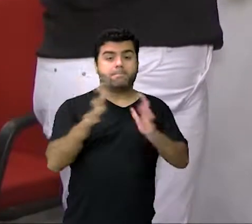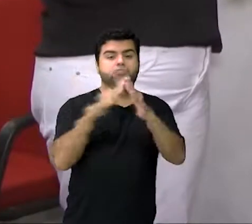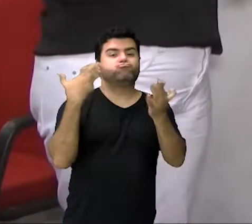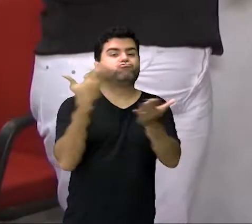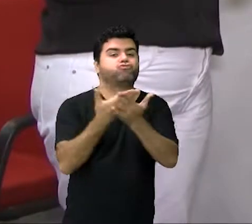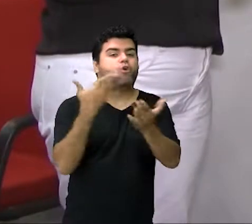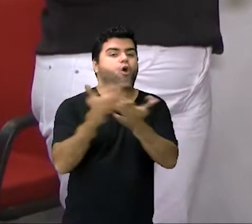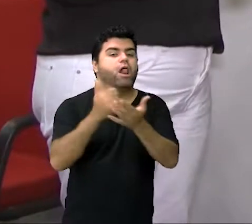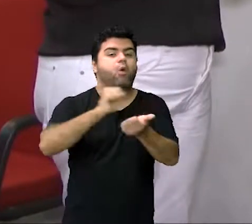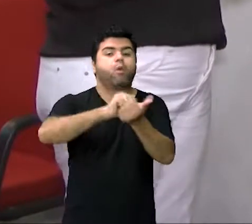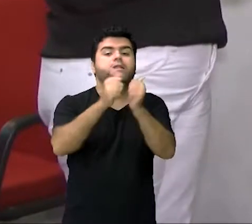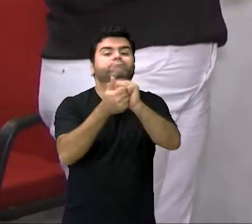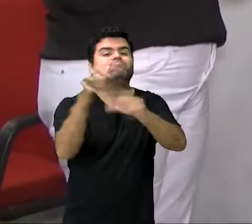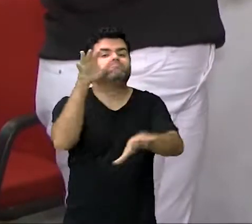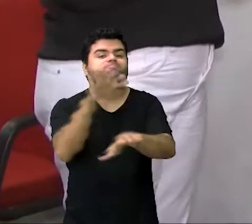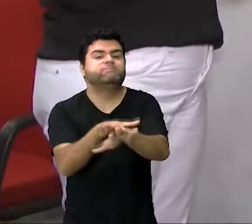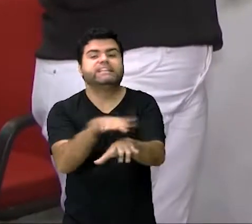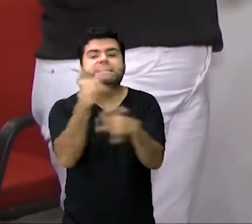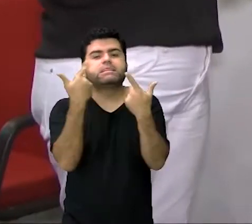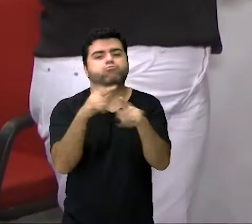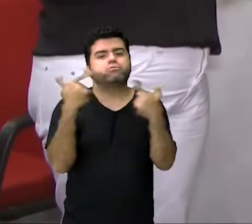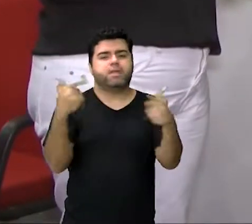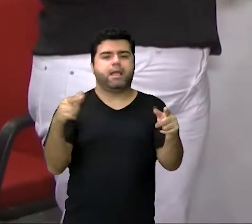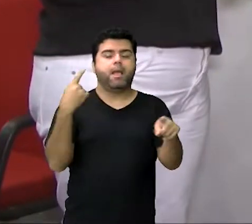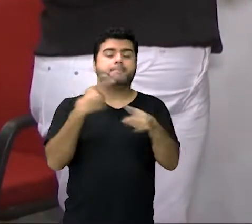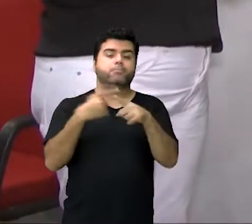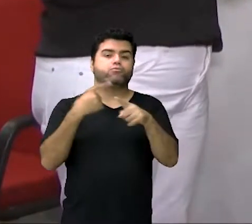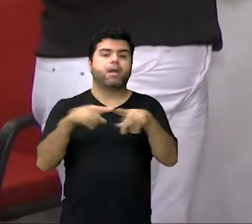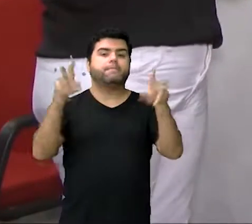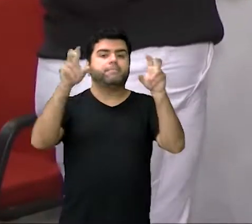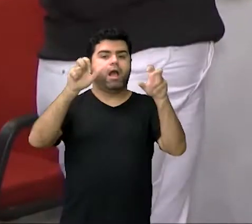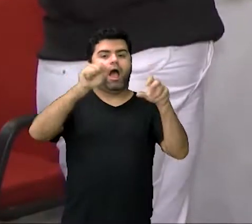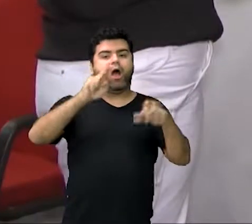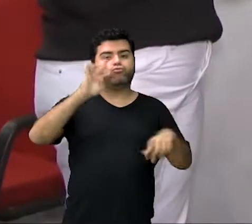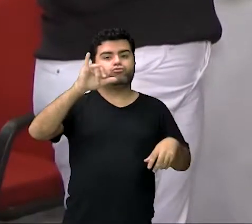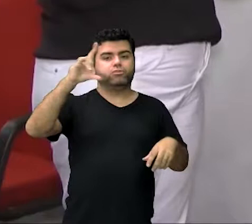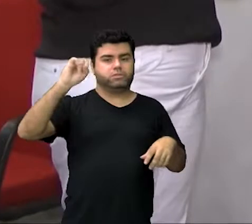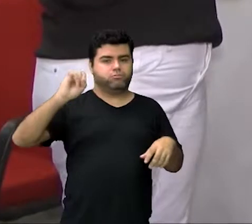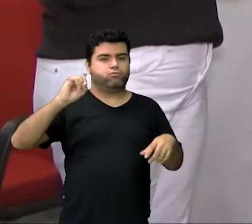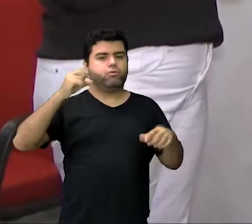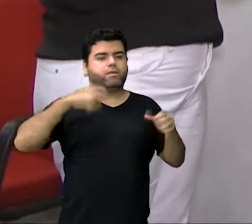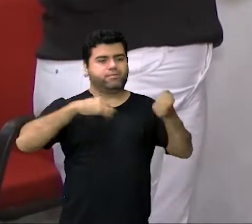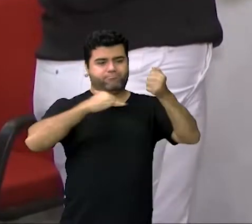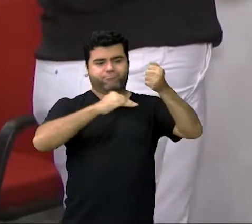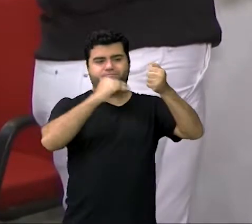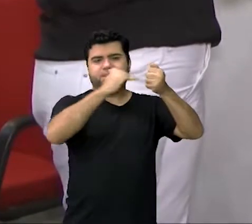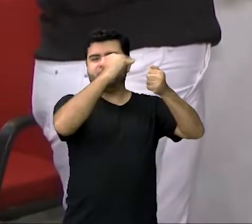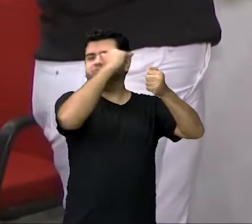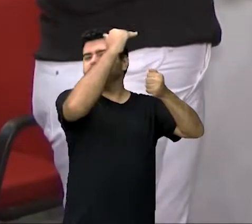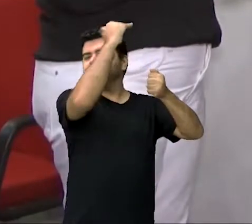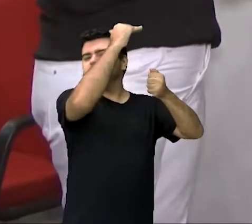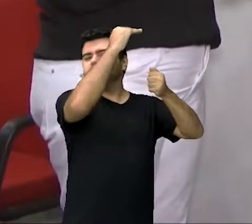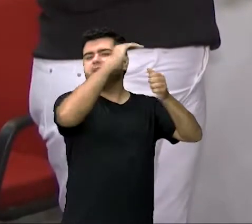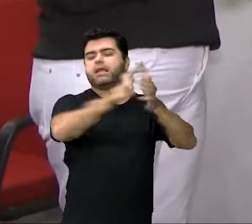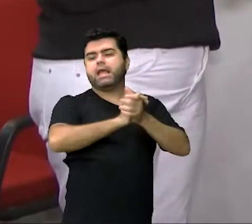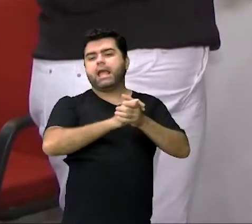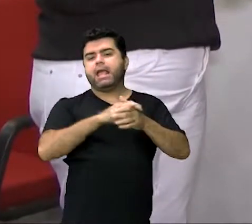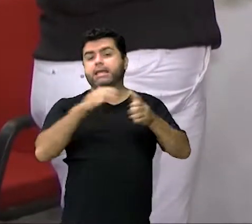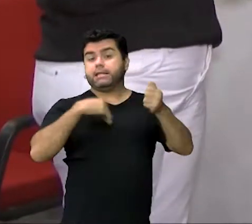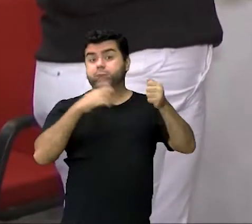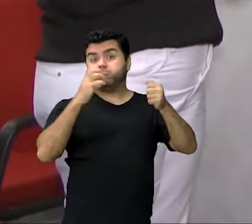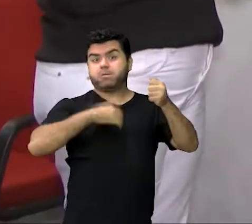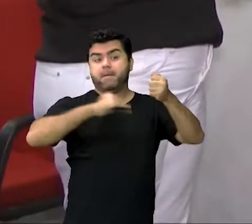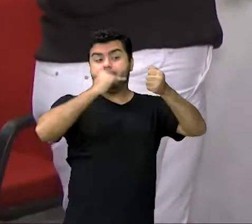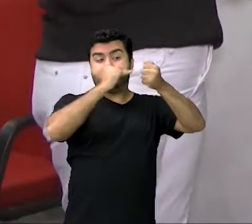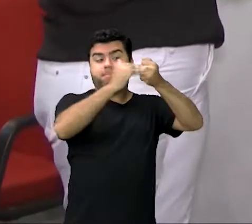qualidade inclusiva, porque a gente, quando fala em autismo, no espectro, a gente fala em níveis. E a gente não pode esquecer que moderado e severo